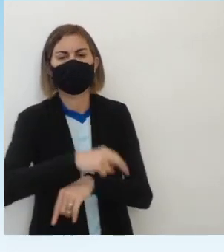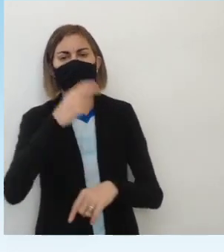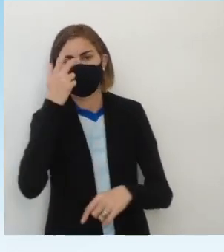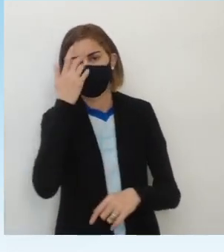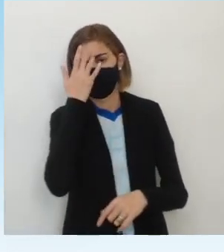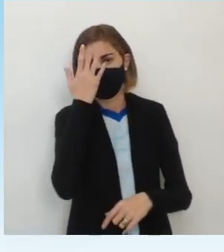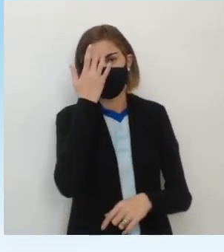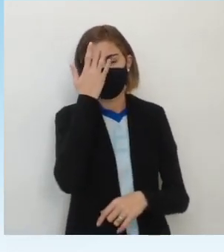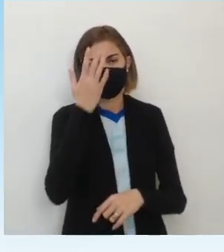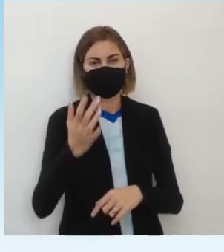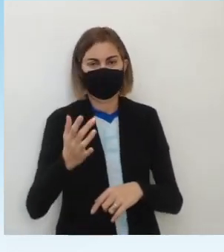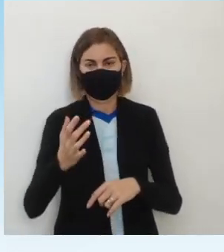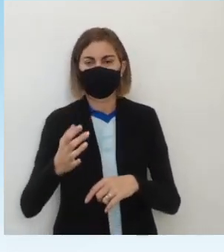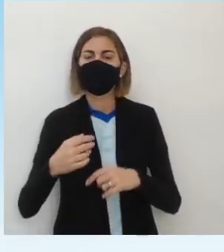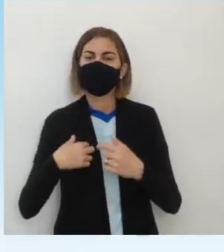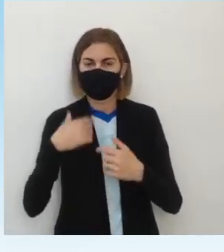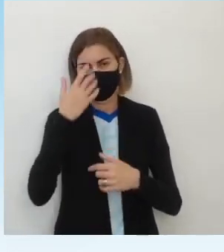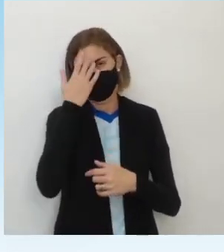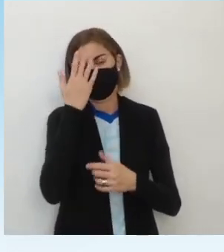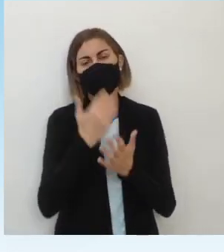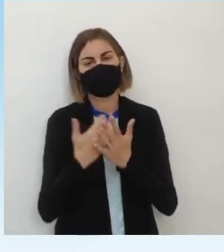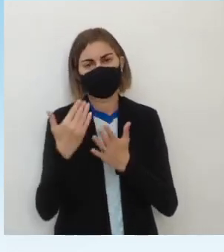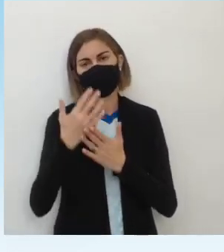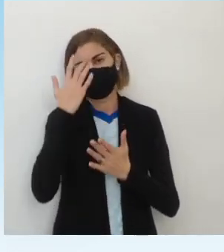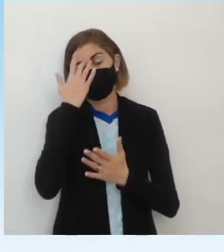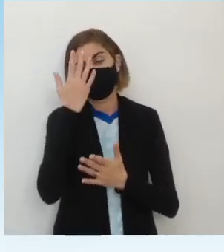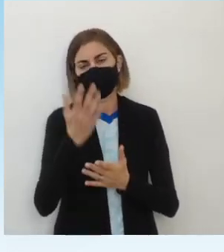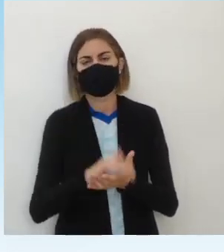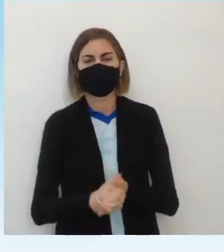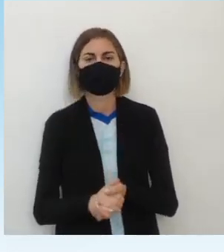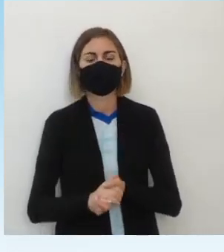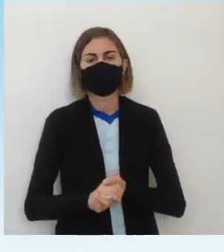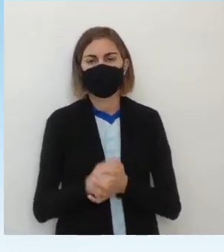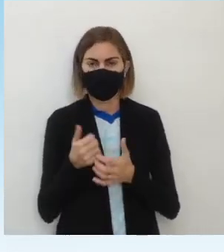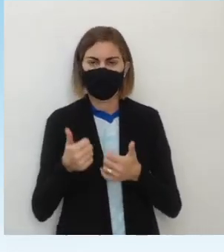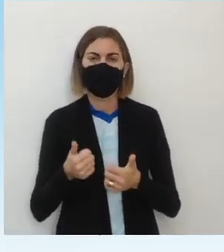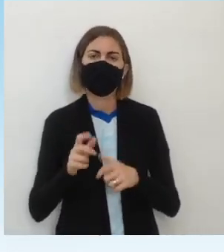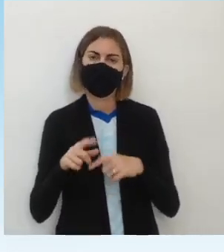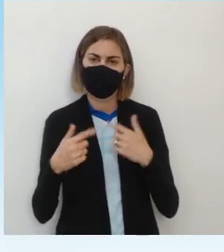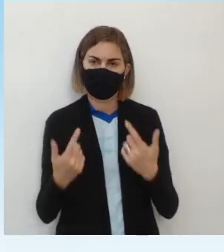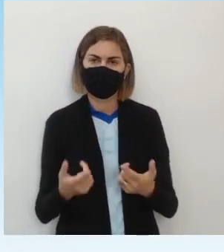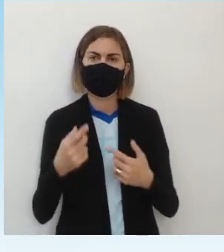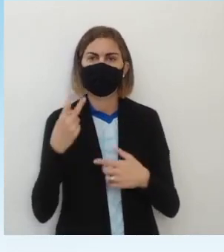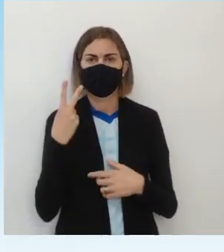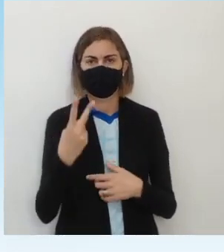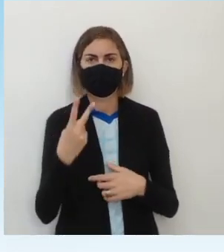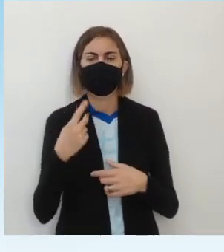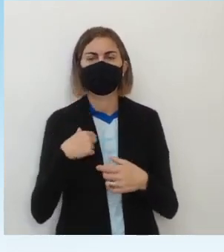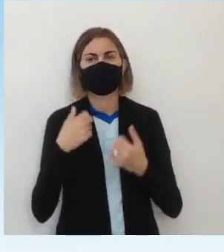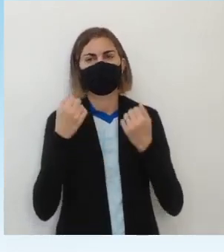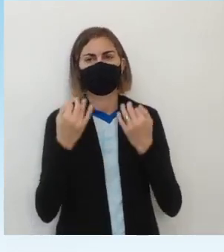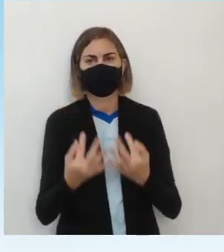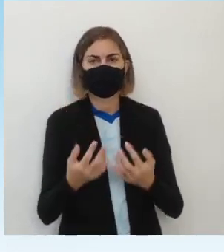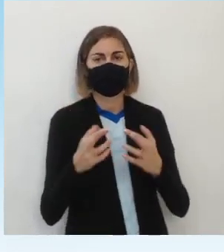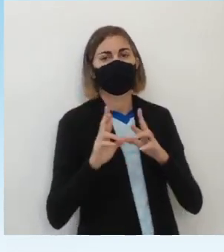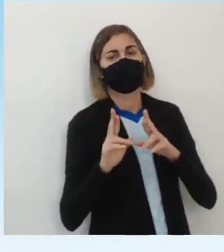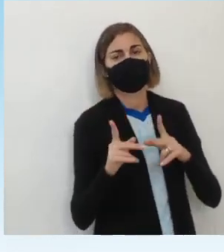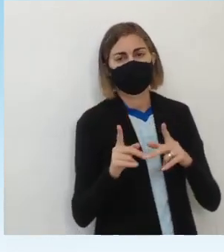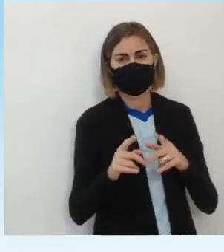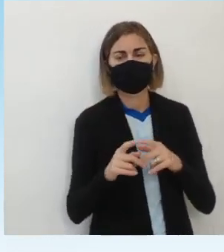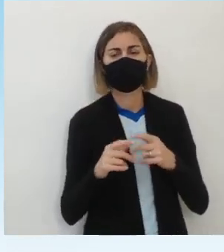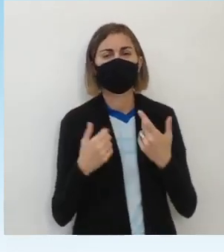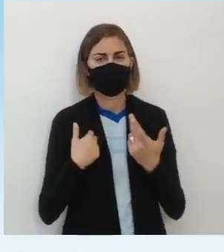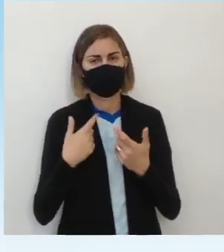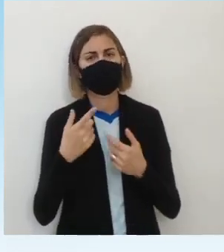um para o outro e acertar esse salto se torna muito mais fácil, tá? E a questão do item 2, ele está dizendo justamente o contrário, né?